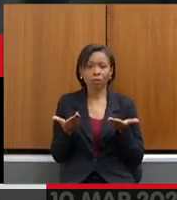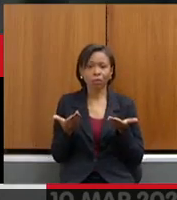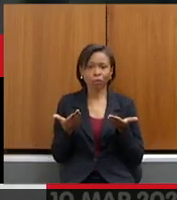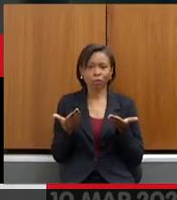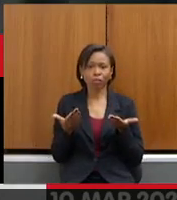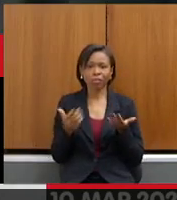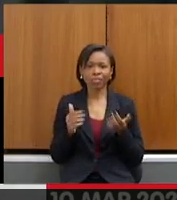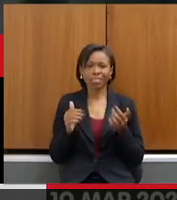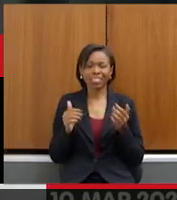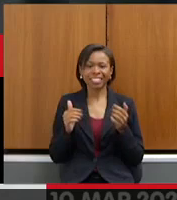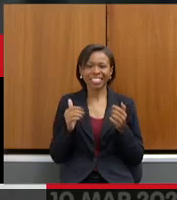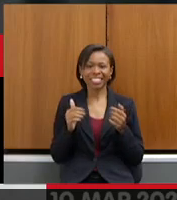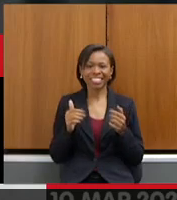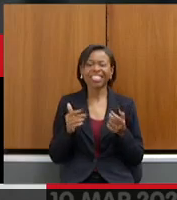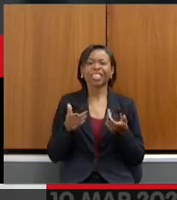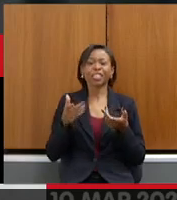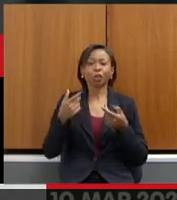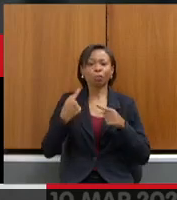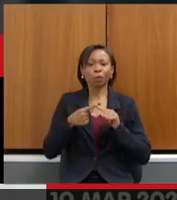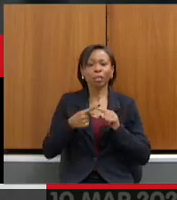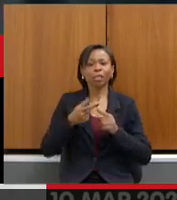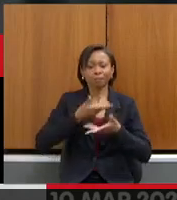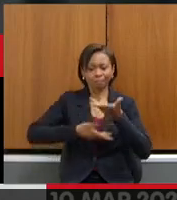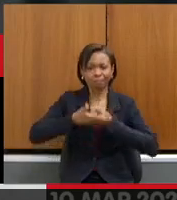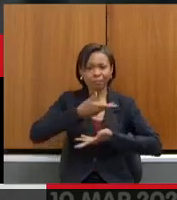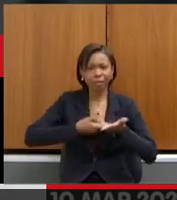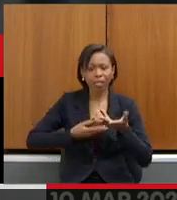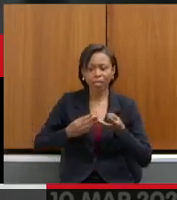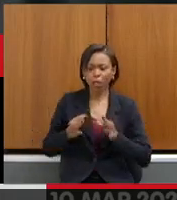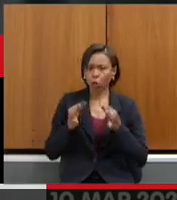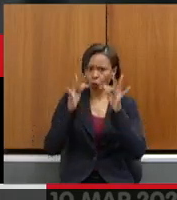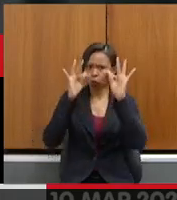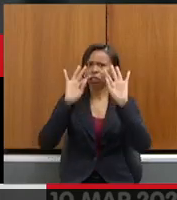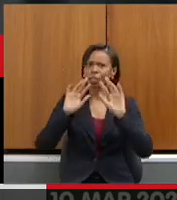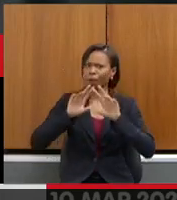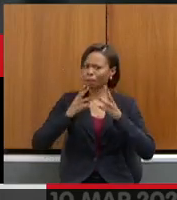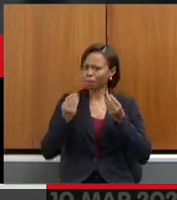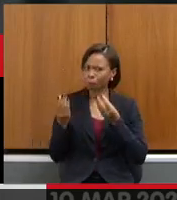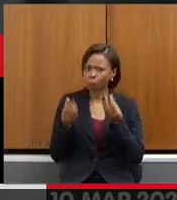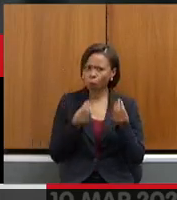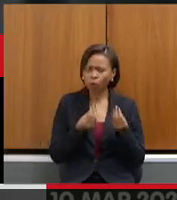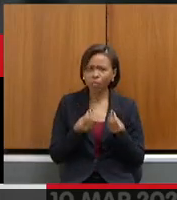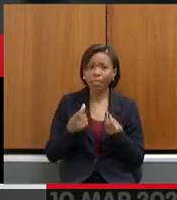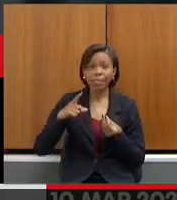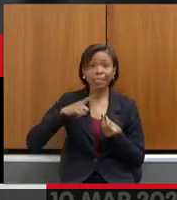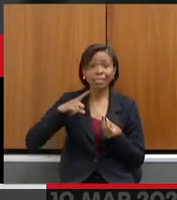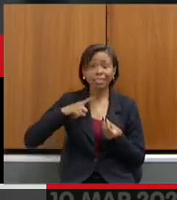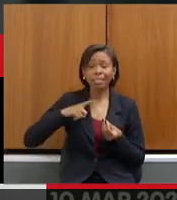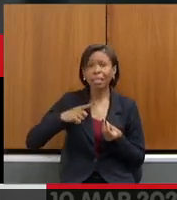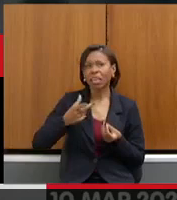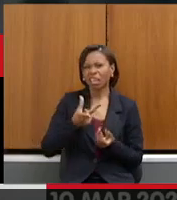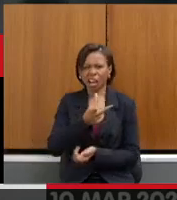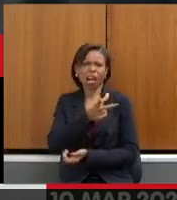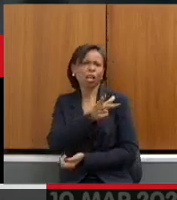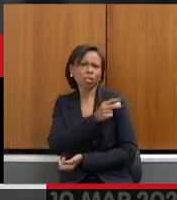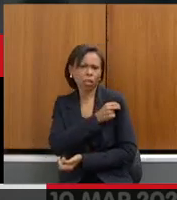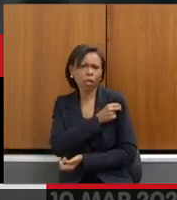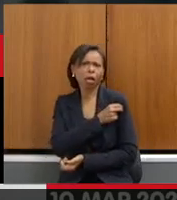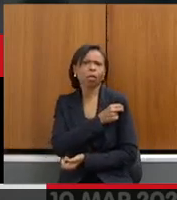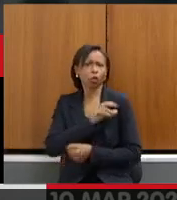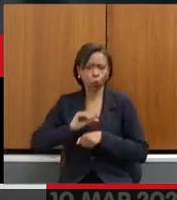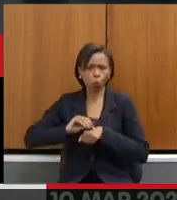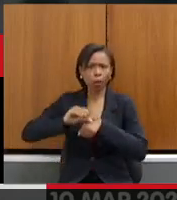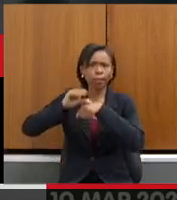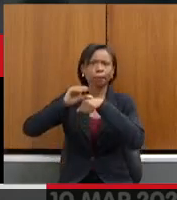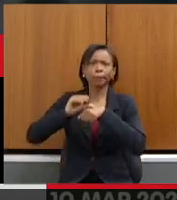possível por quê que a gente fala muito e transferência de tecnologia que existe várias gerações da vacina gerações meses de conhecimento da